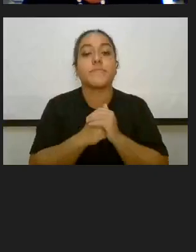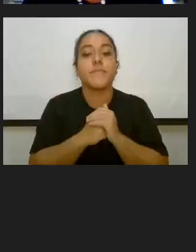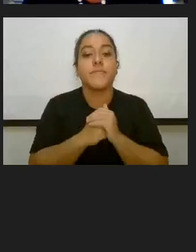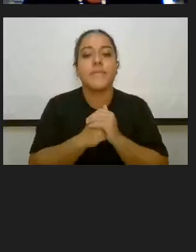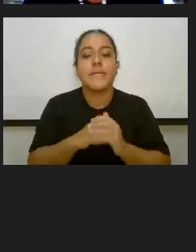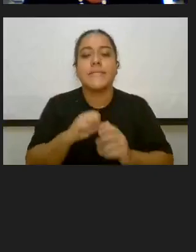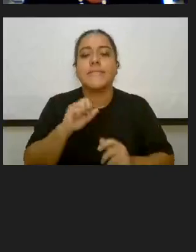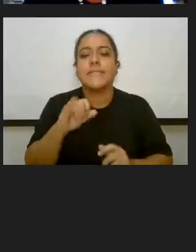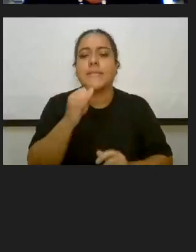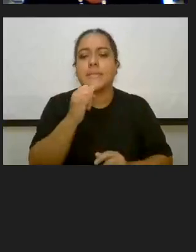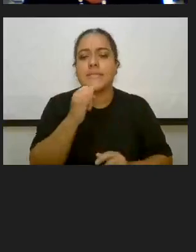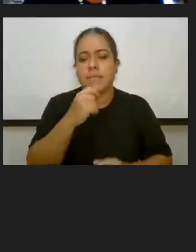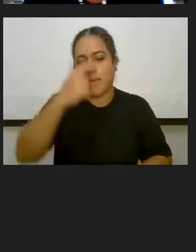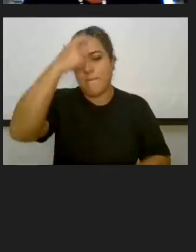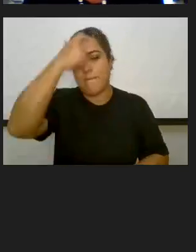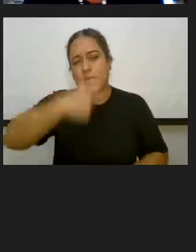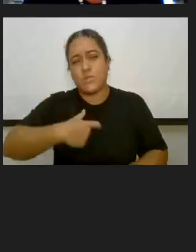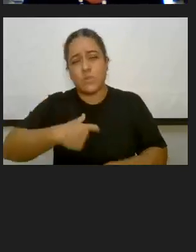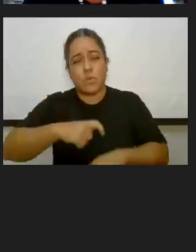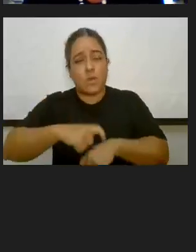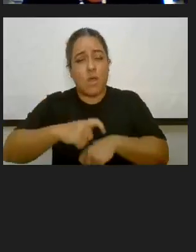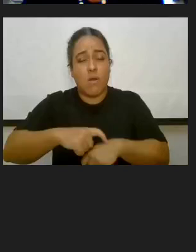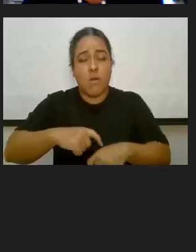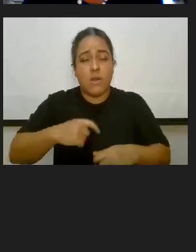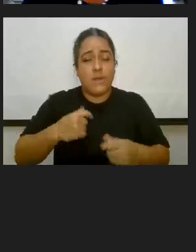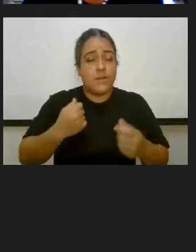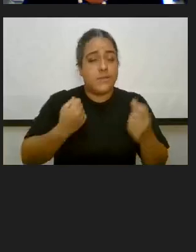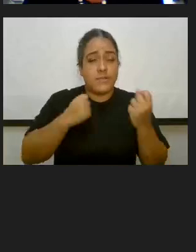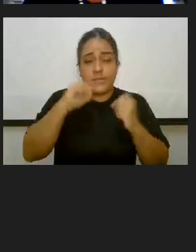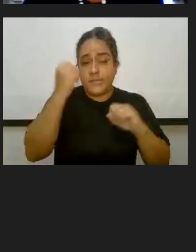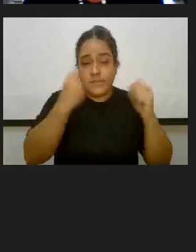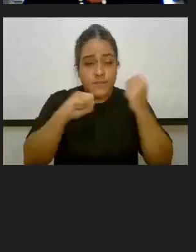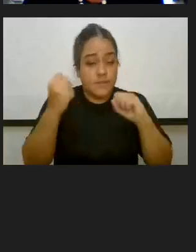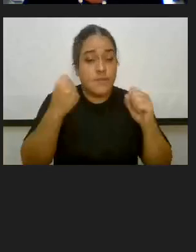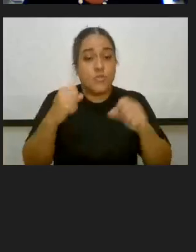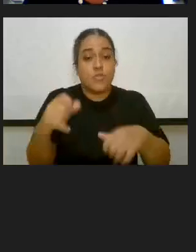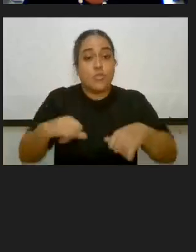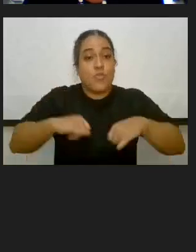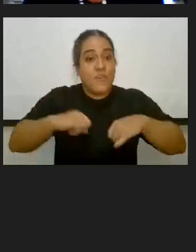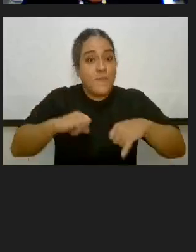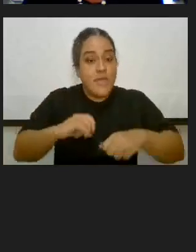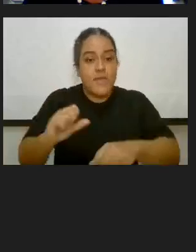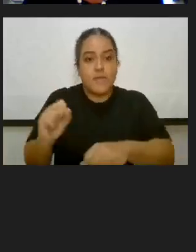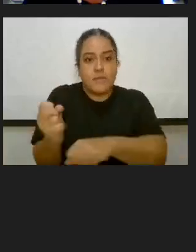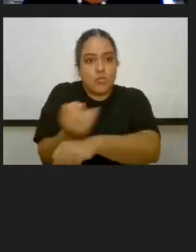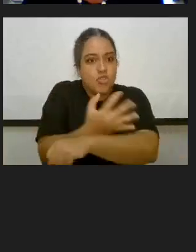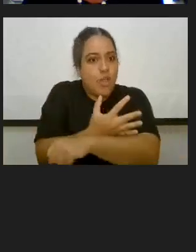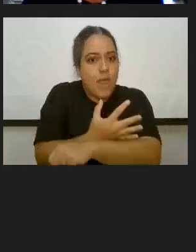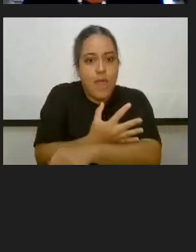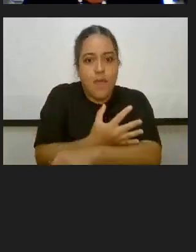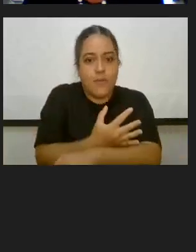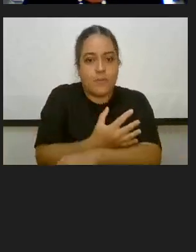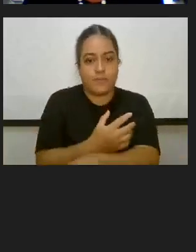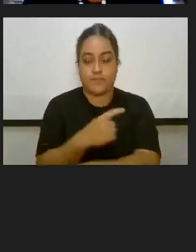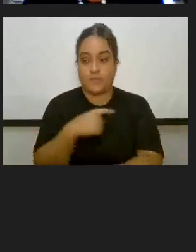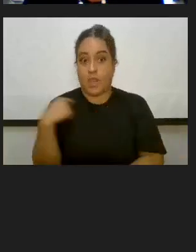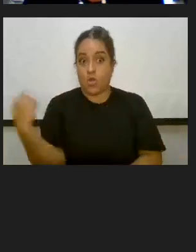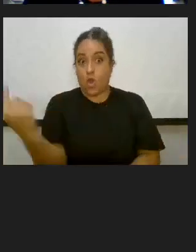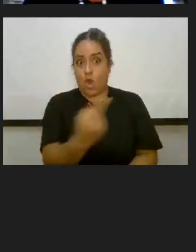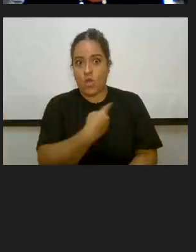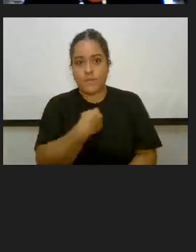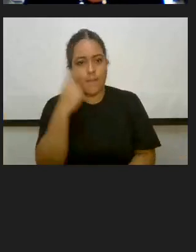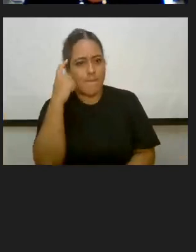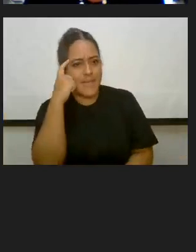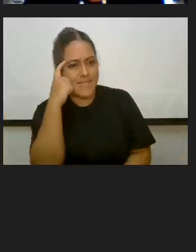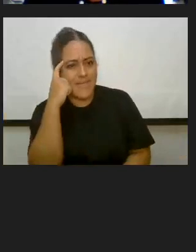de crise ou sofrimento emocional nosso, meu, tentar pensar num plano de